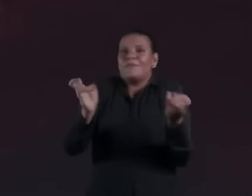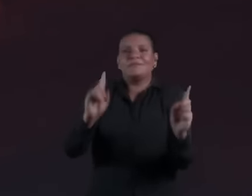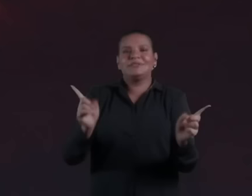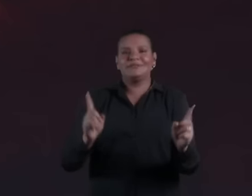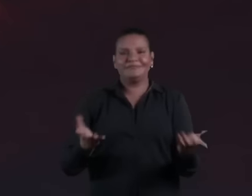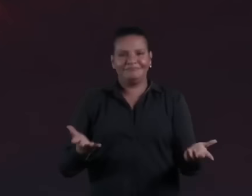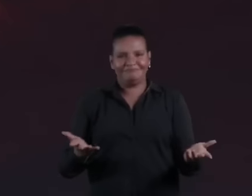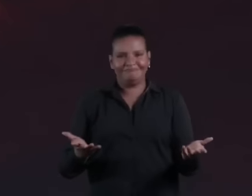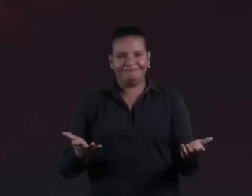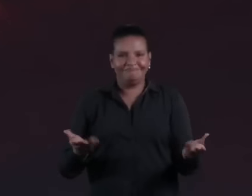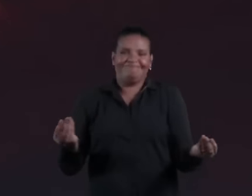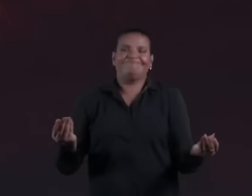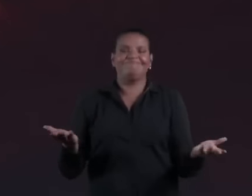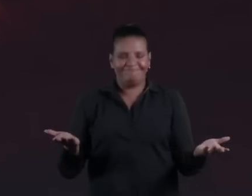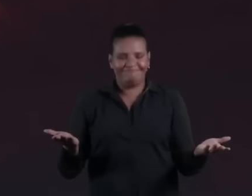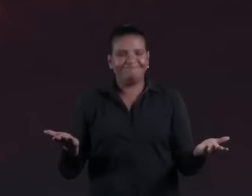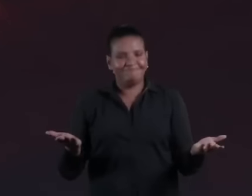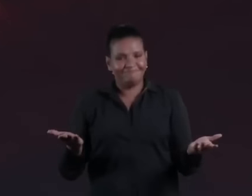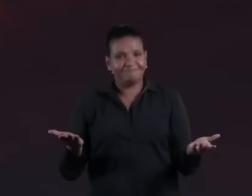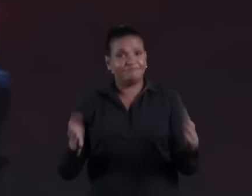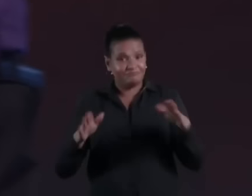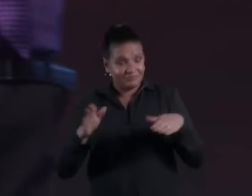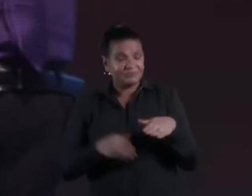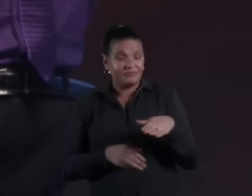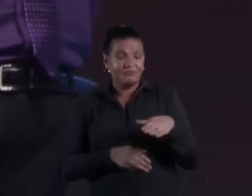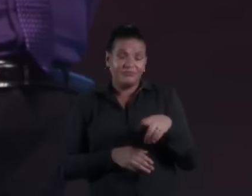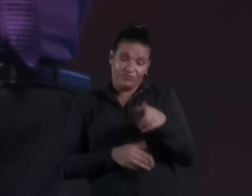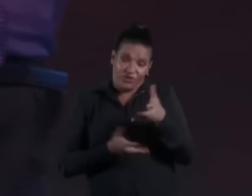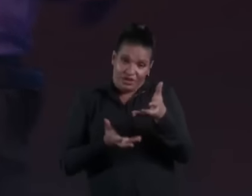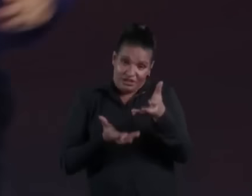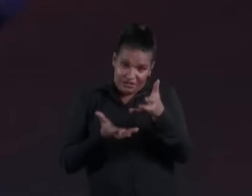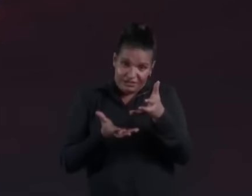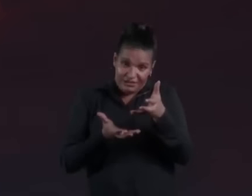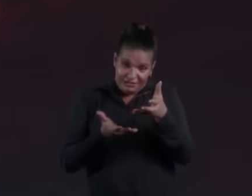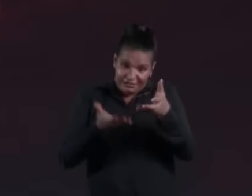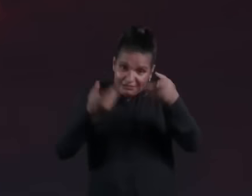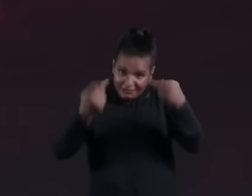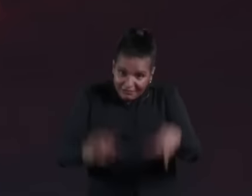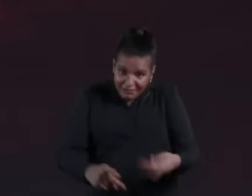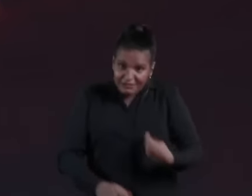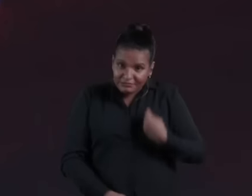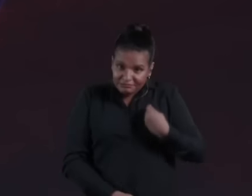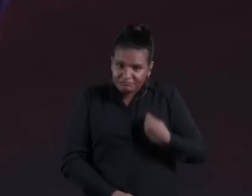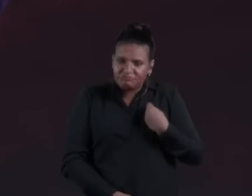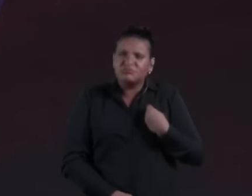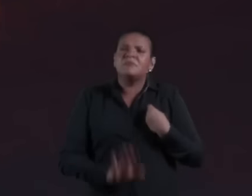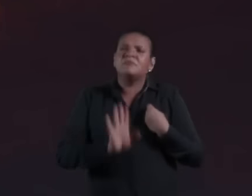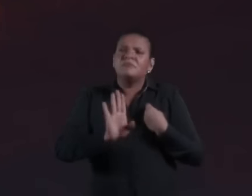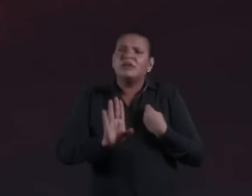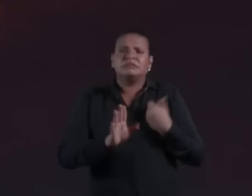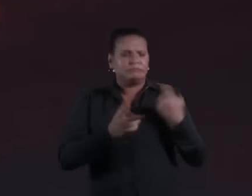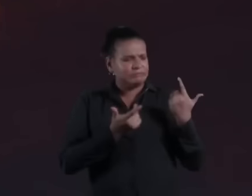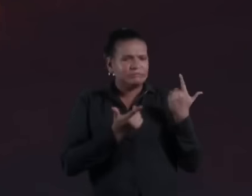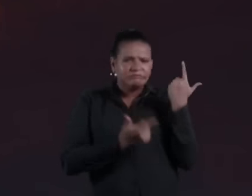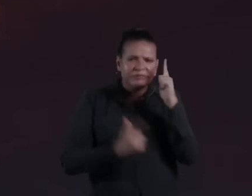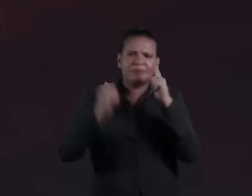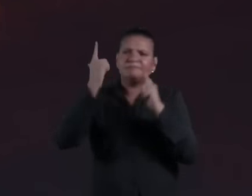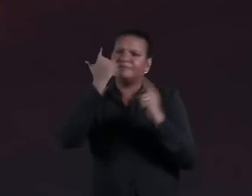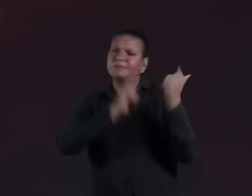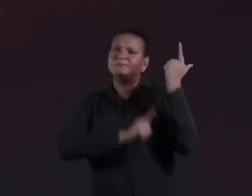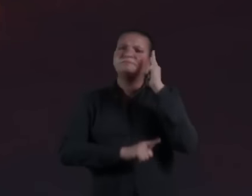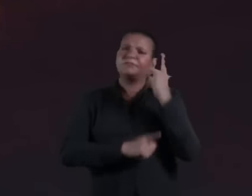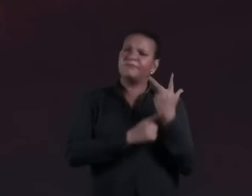igreja então se você quer andar neste mundo aqui de Vitória em Vitória